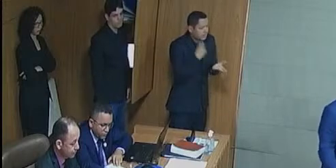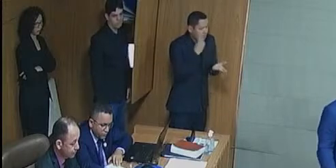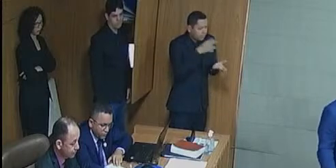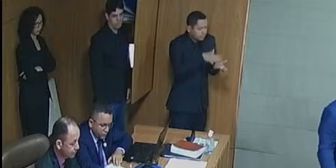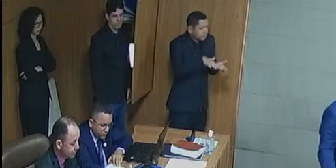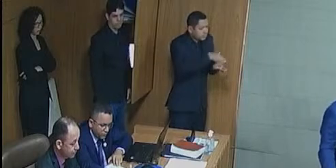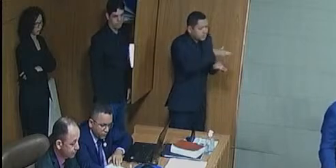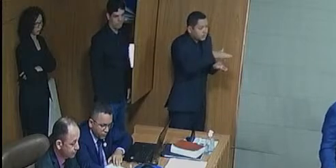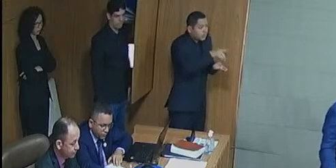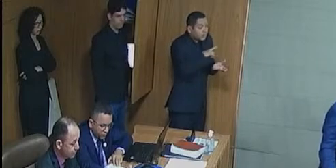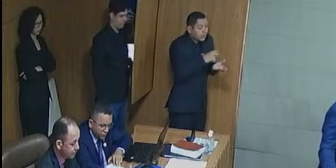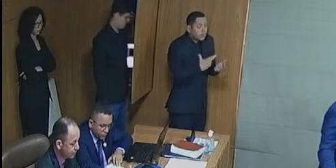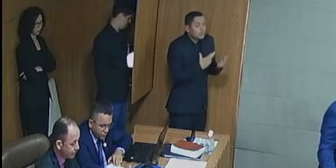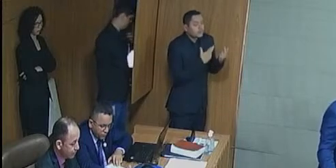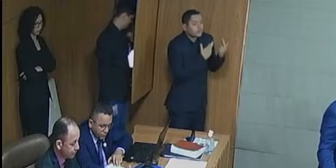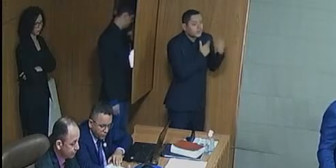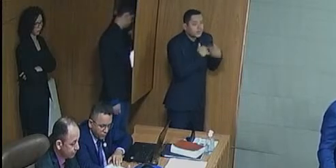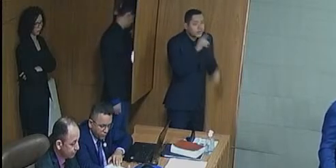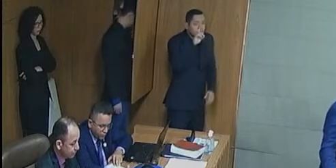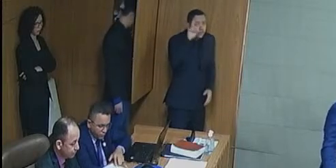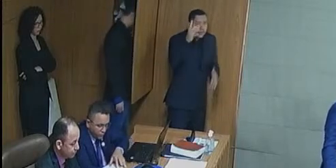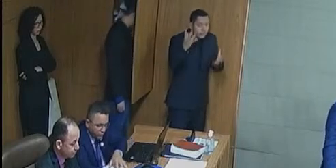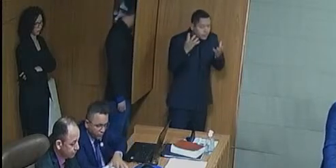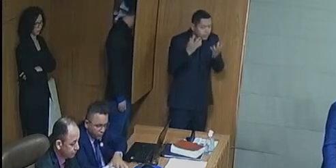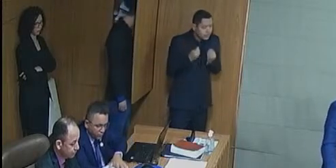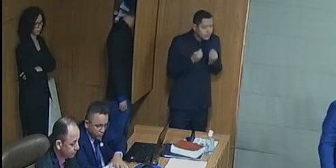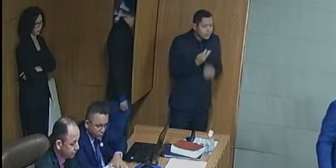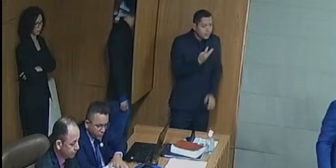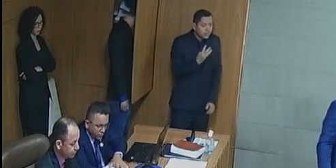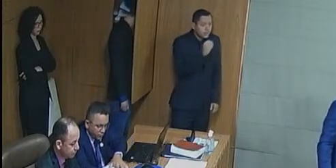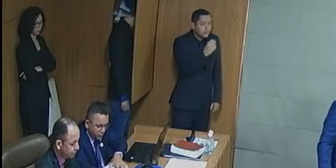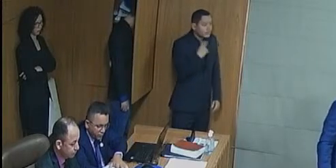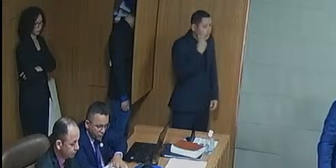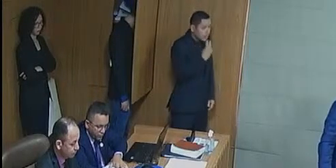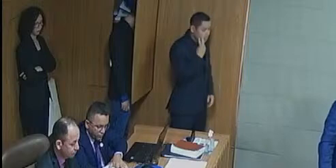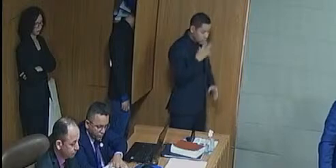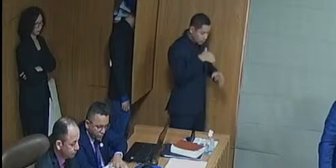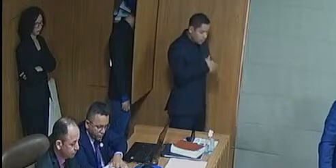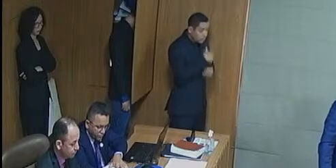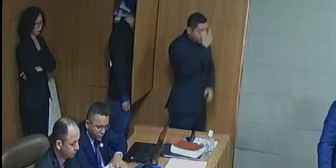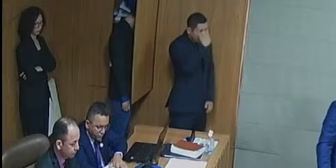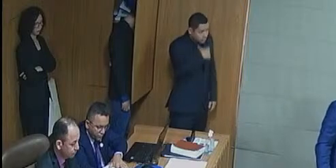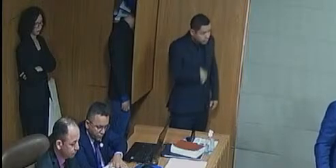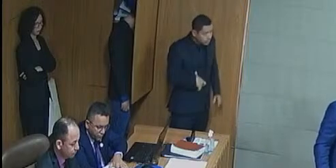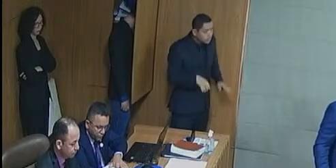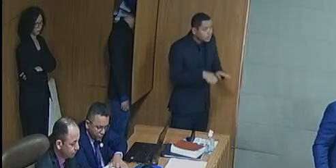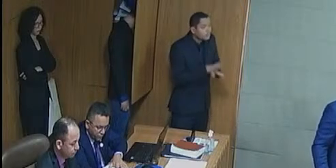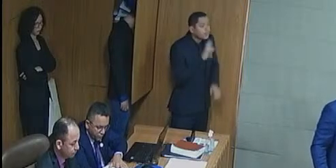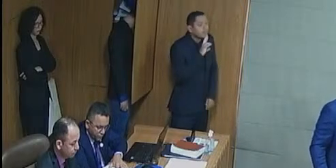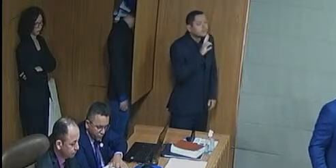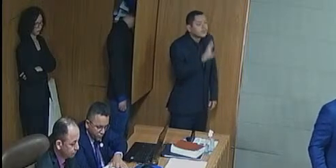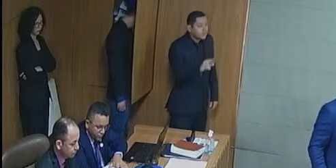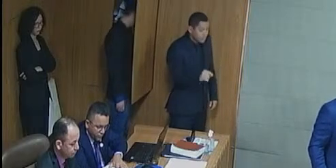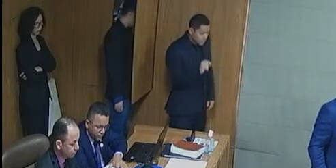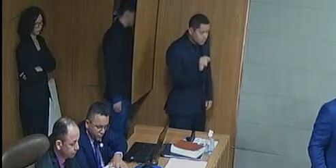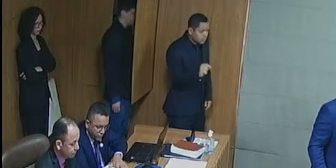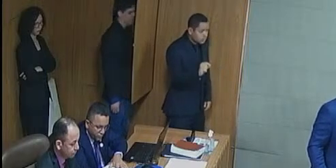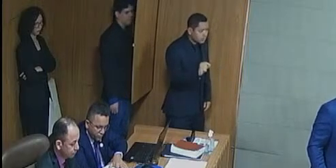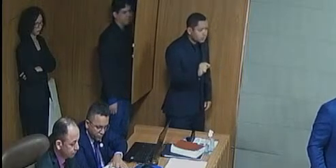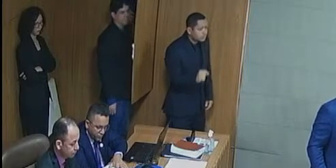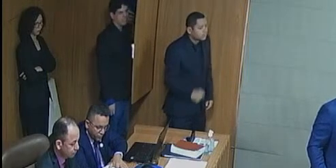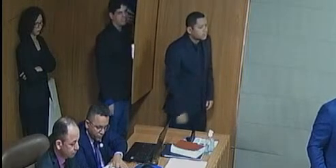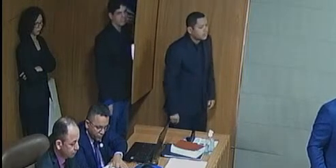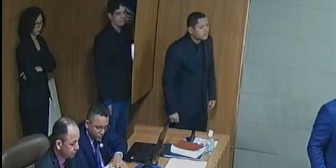responsabilidade que Deus me deu que os 30 vereadores votaram em mim para poder responder